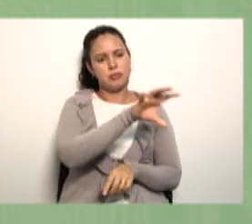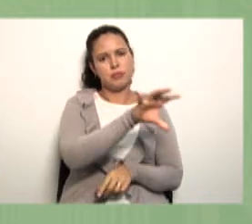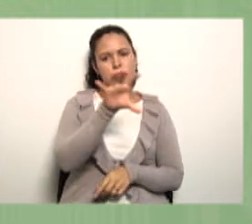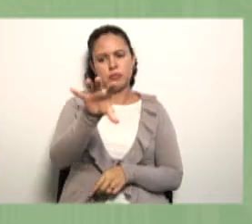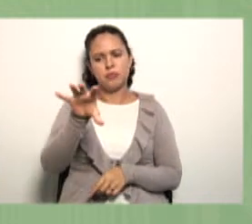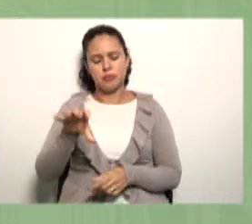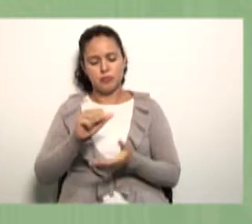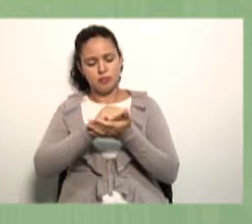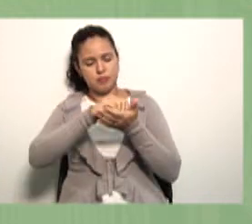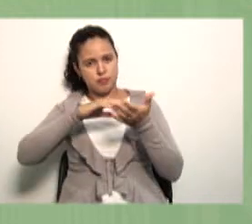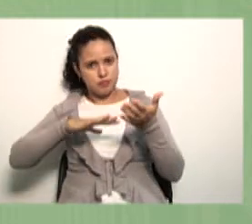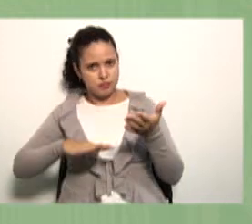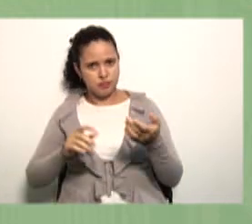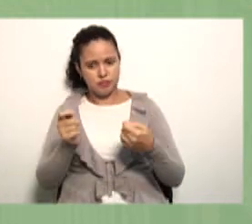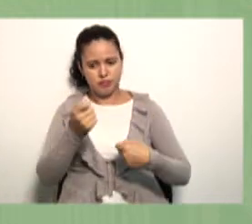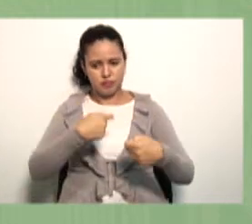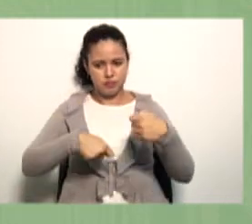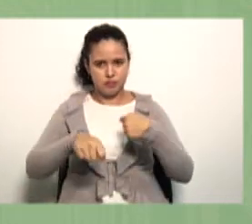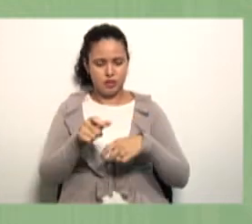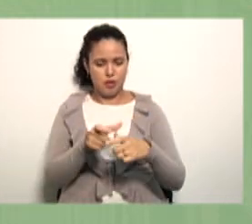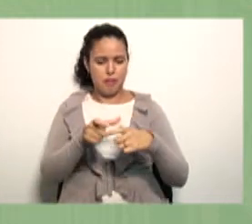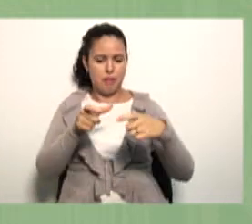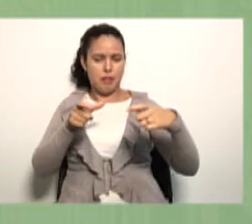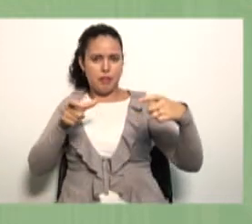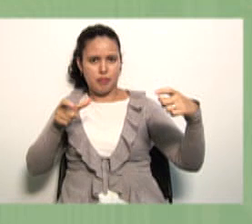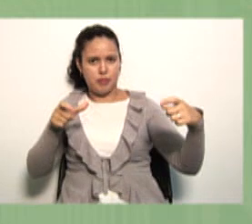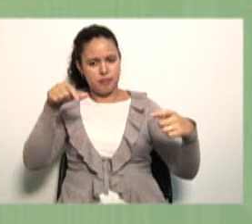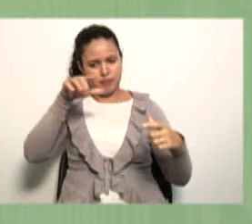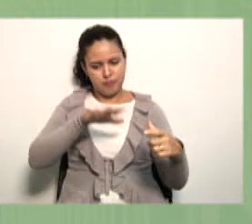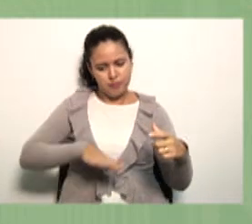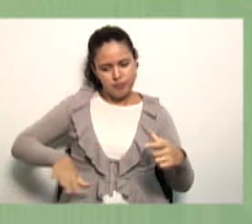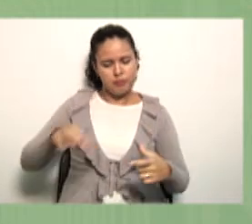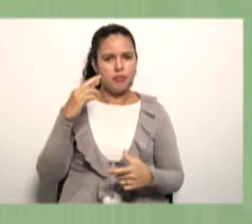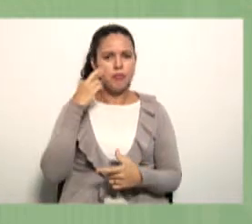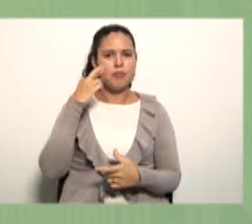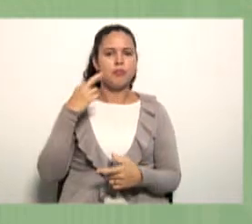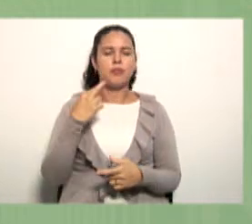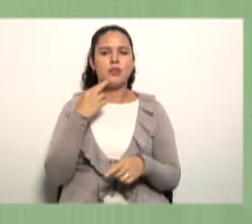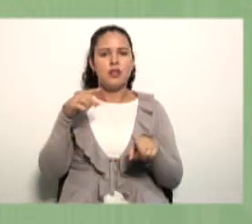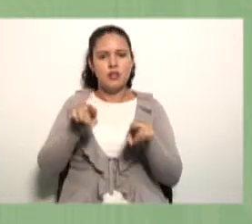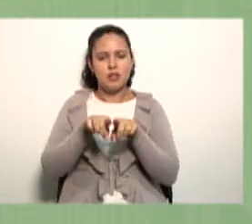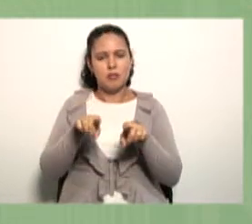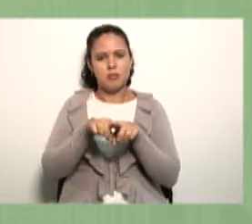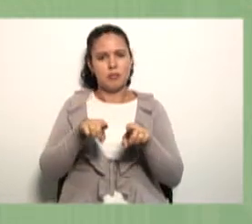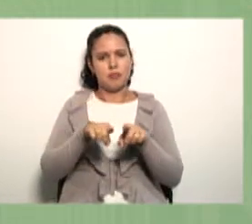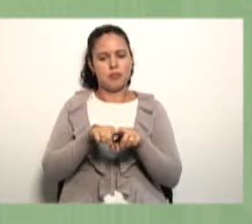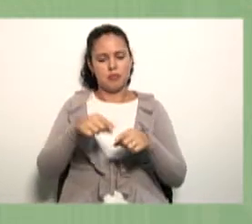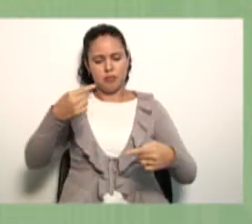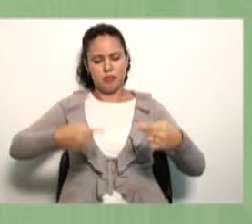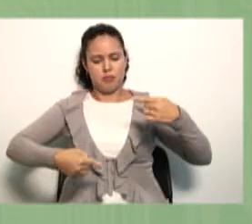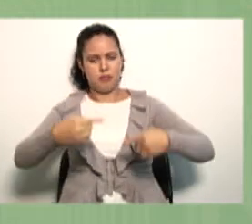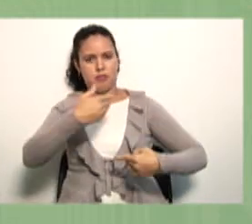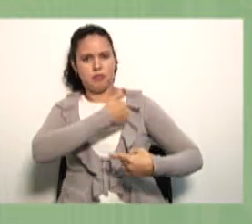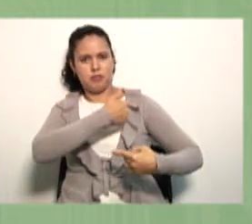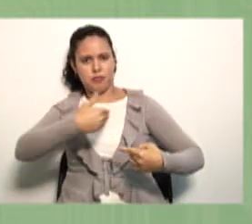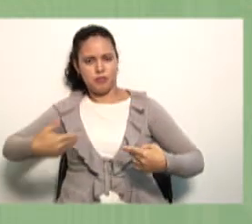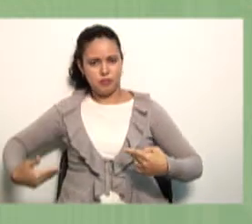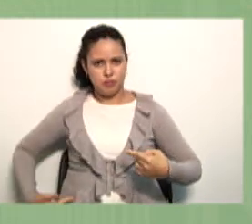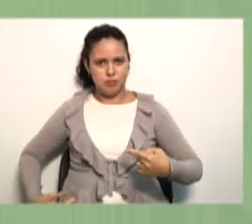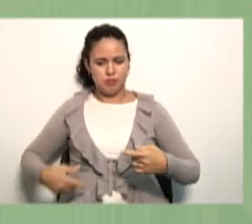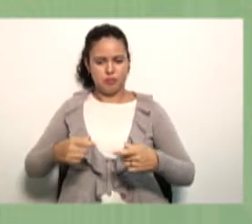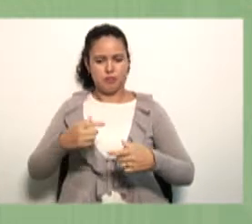atividades econômicas em expansão em Rondônia. Vamos ver sobre políticas públicas de desenvolvimento econômico